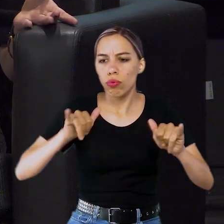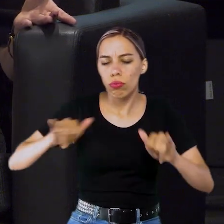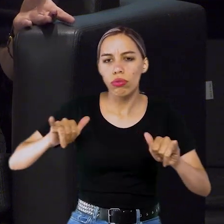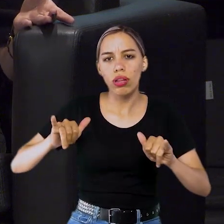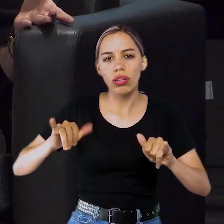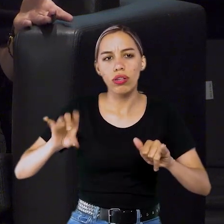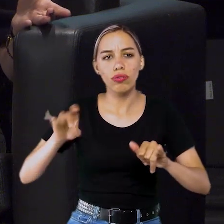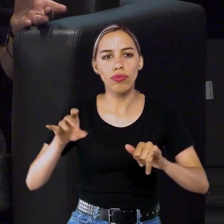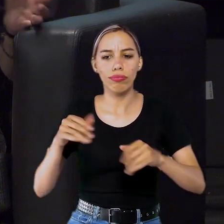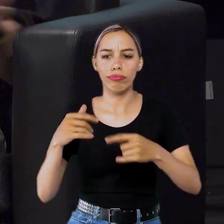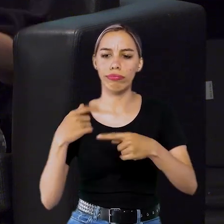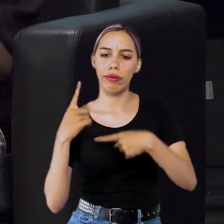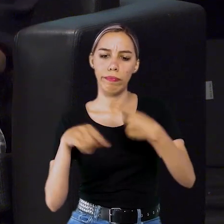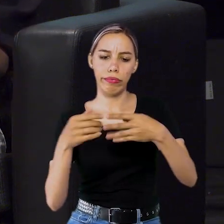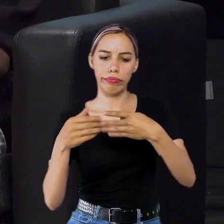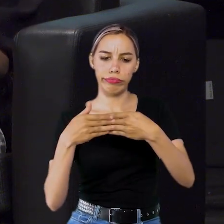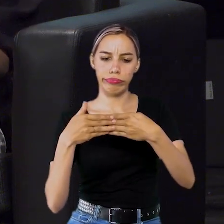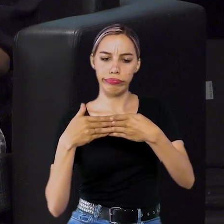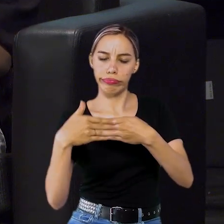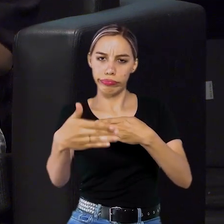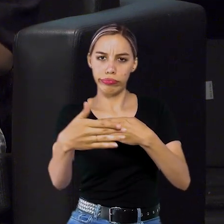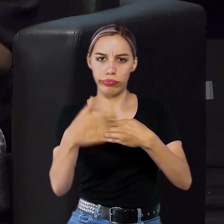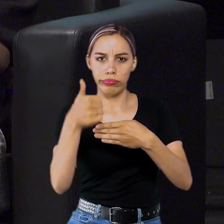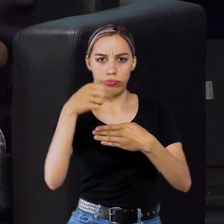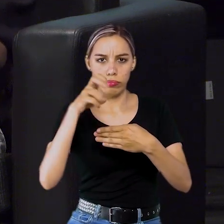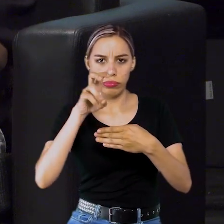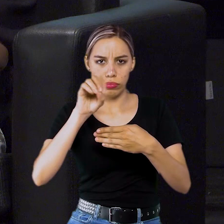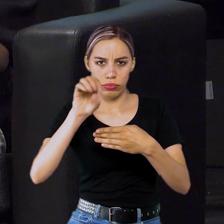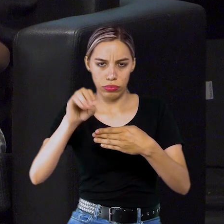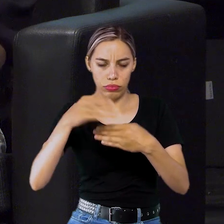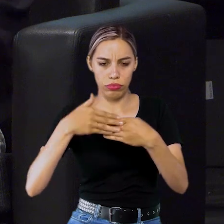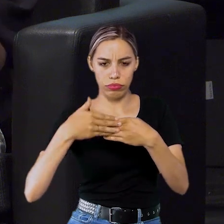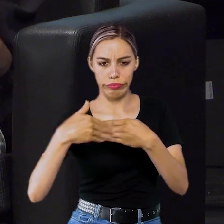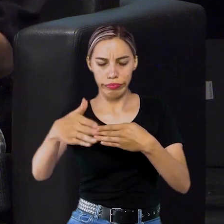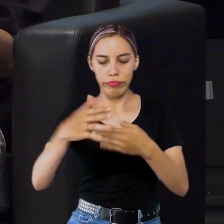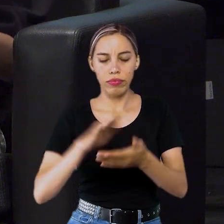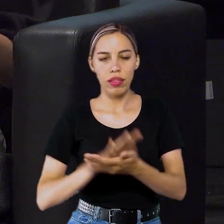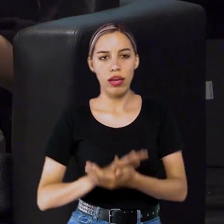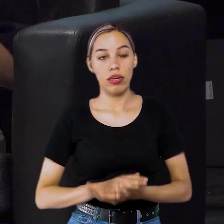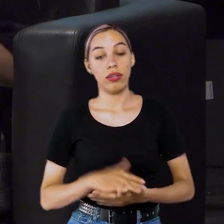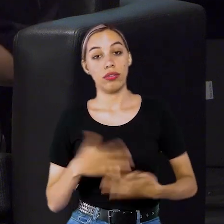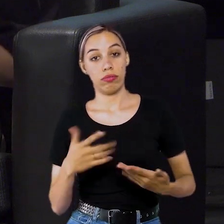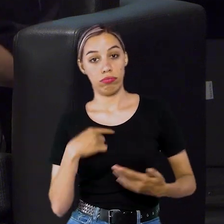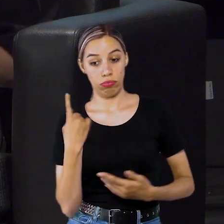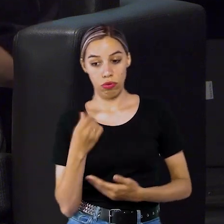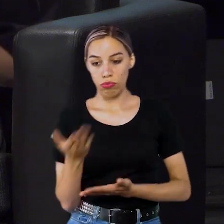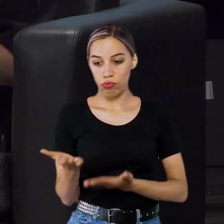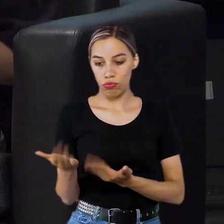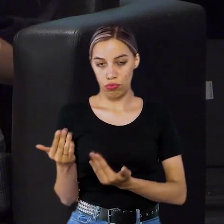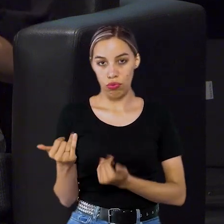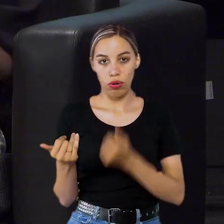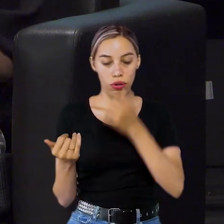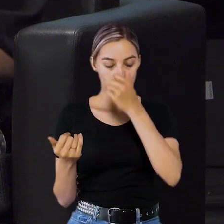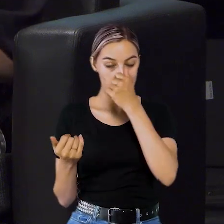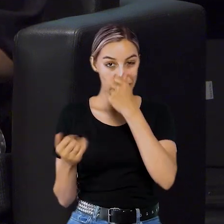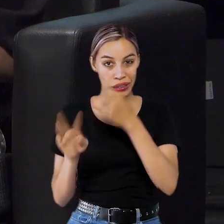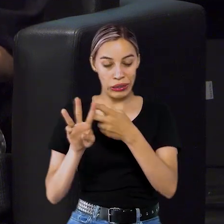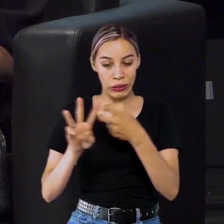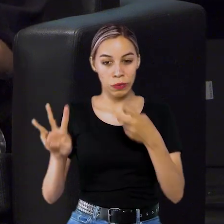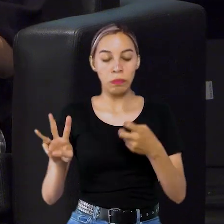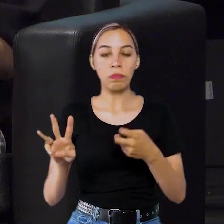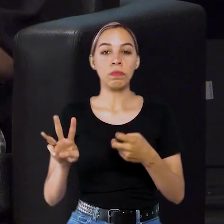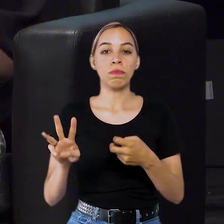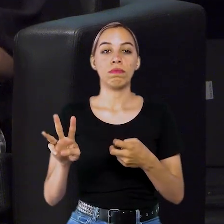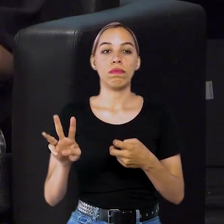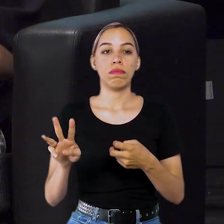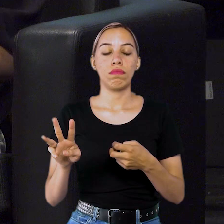colonizador, né? Então, eu acho que uma das coisas que nós, como juventude indígena, né,